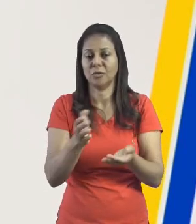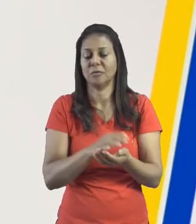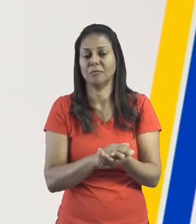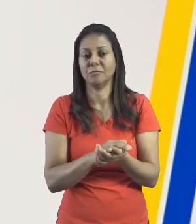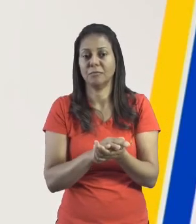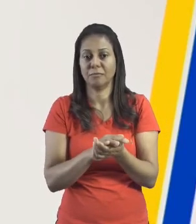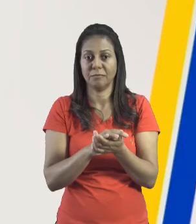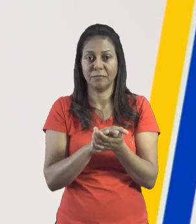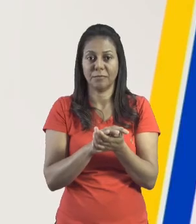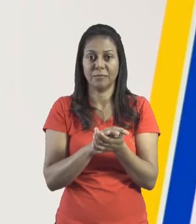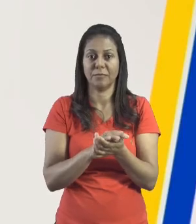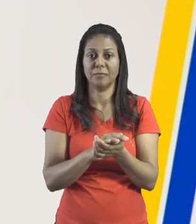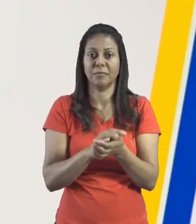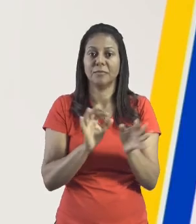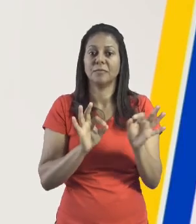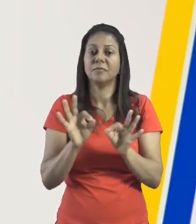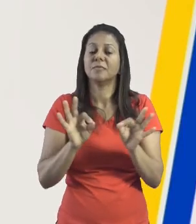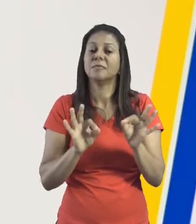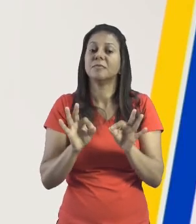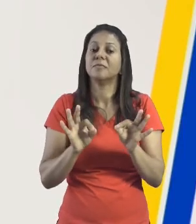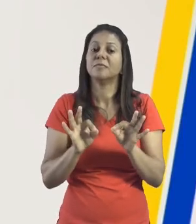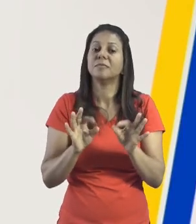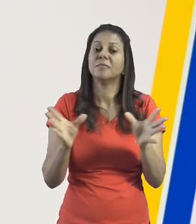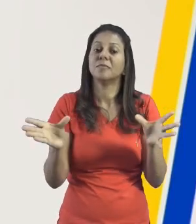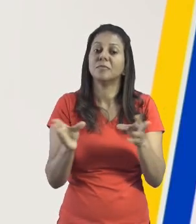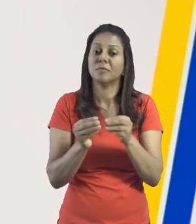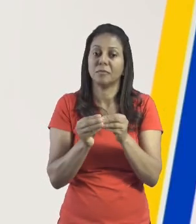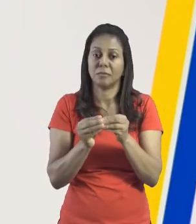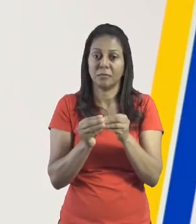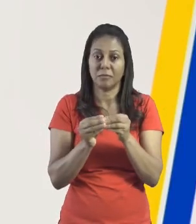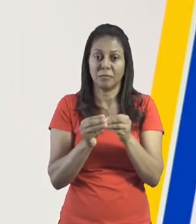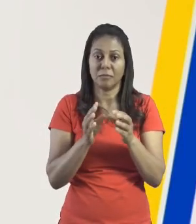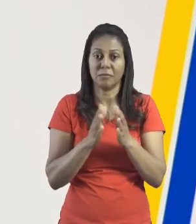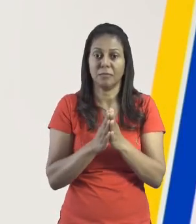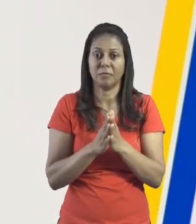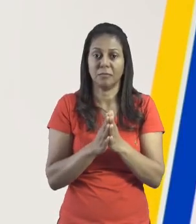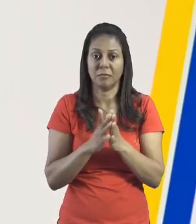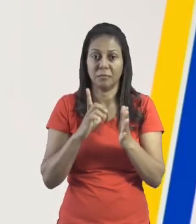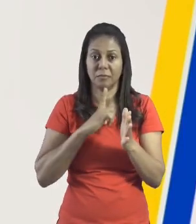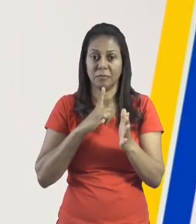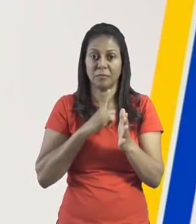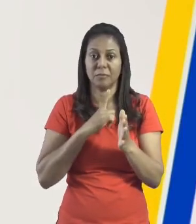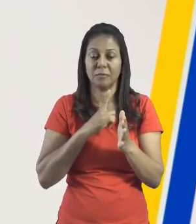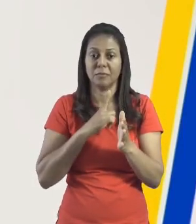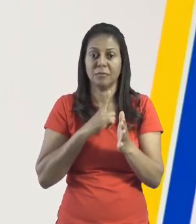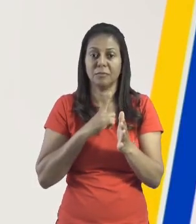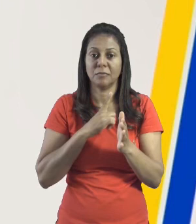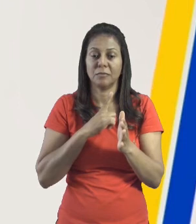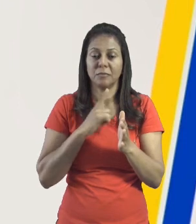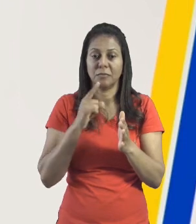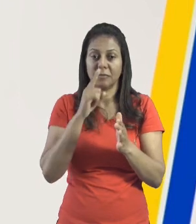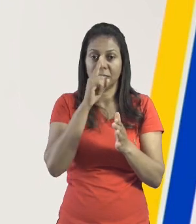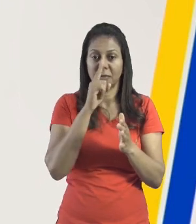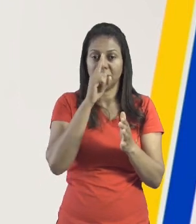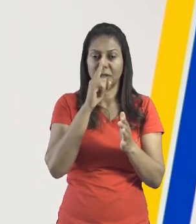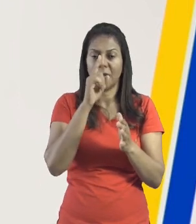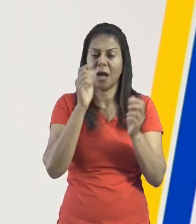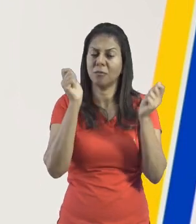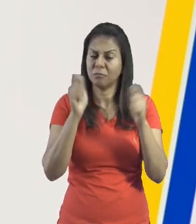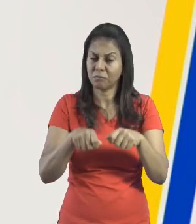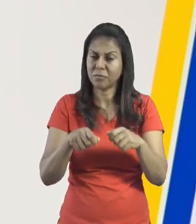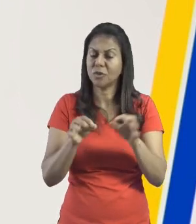segundo grau, de forma o quê? Reduzida. Tendo isso aí, nós já podemos identificar